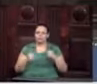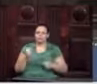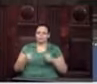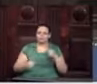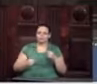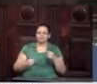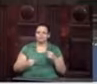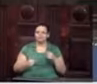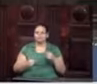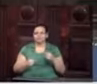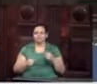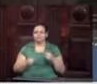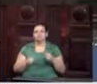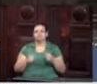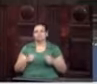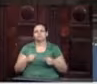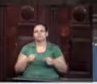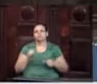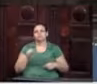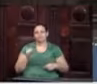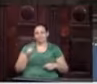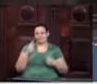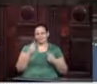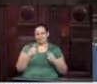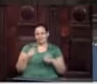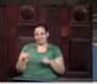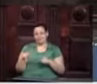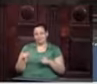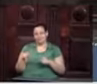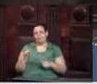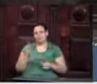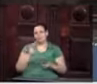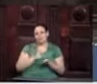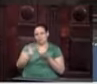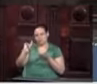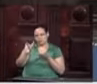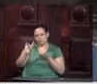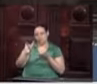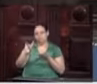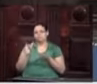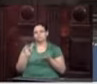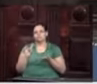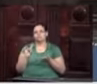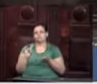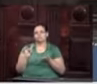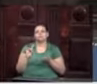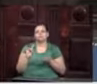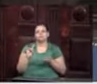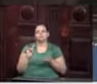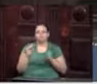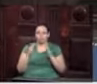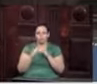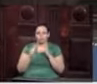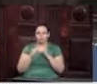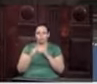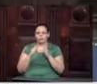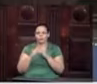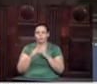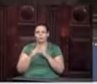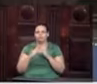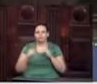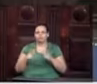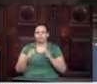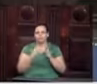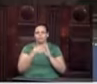a eliminação do inimigo, adredemente selecionado, obviamente, o morador das